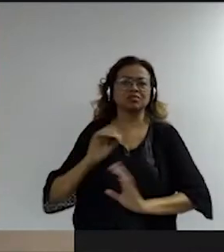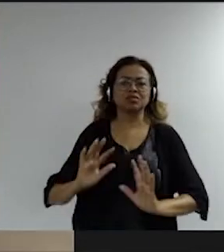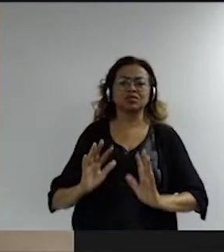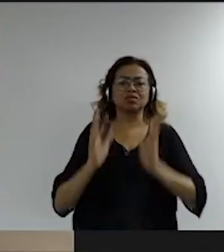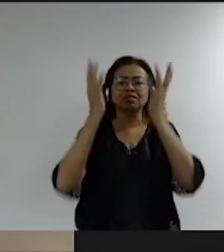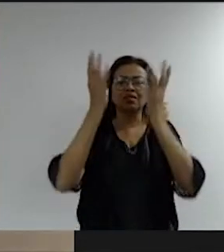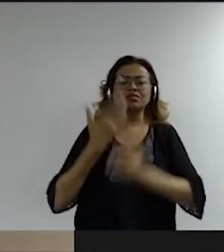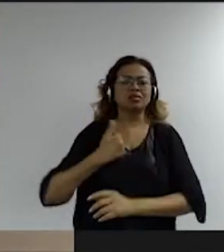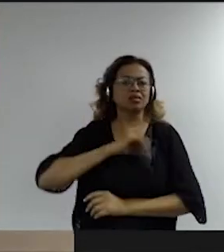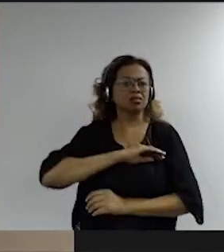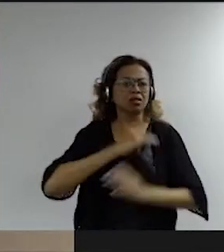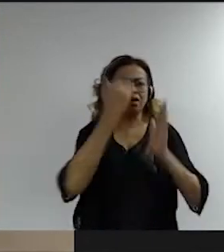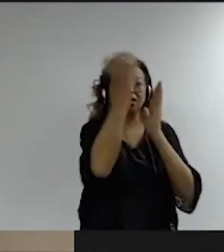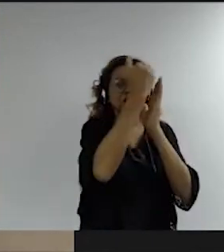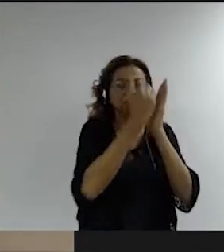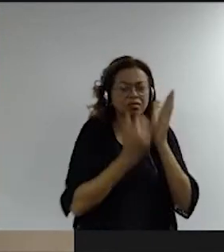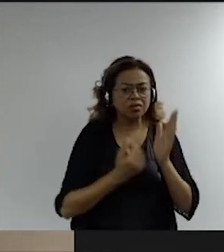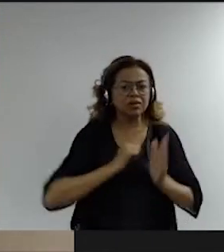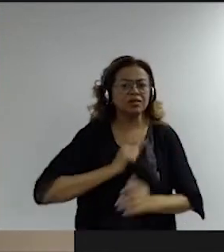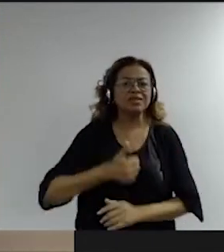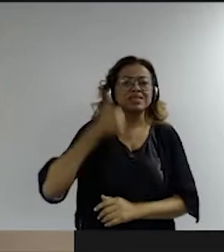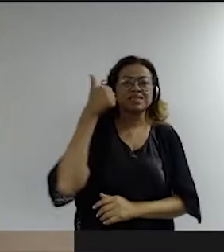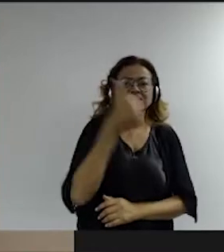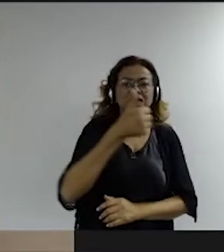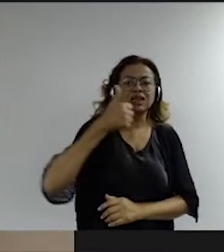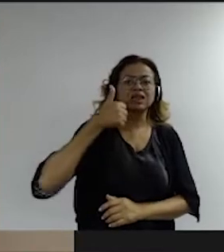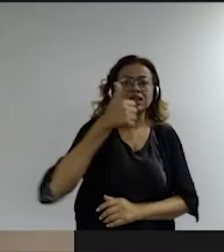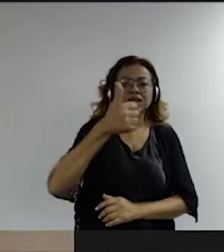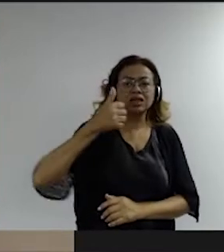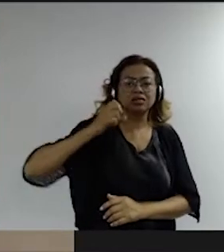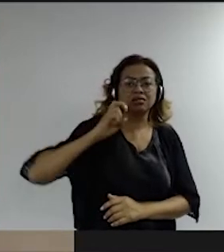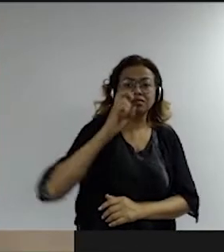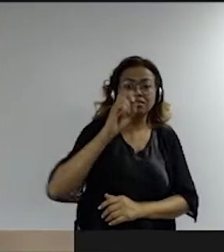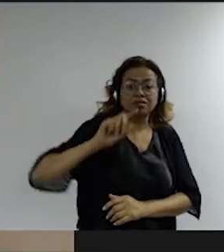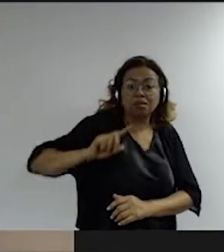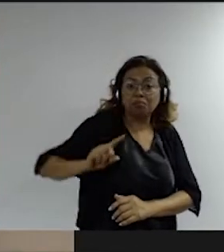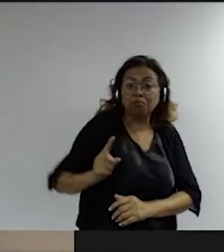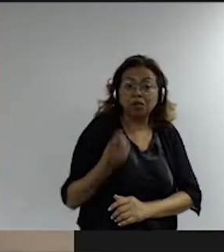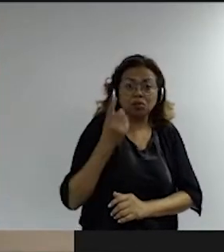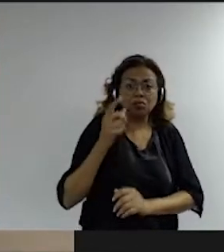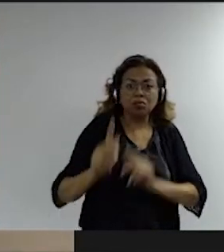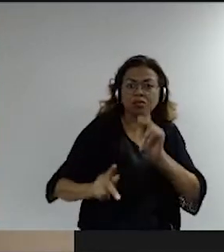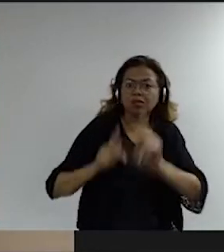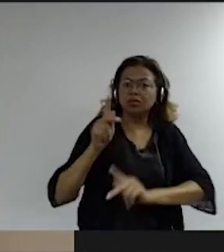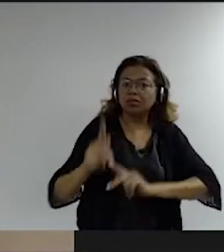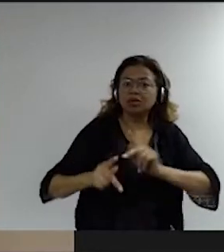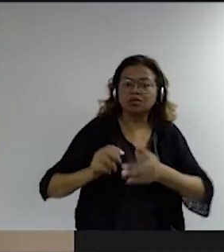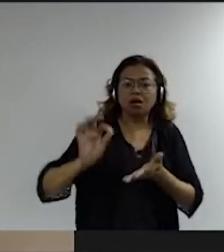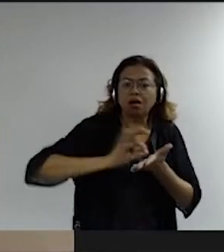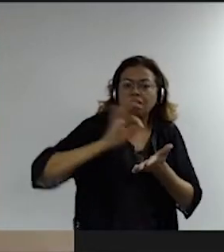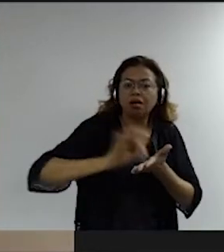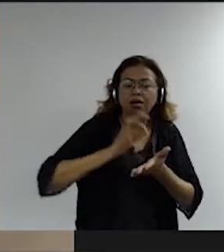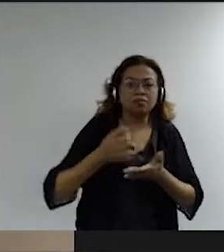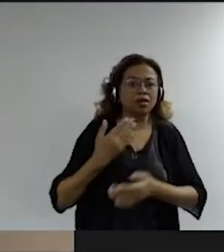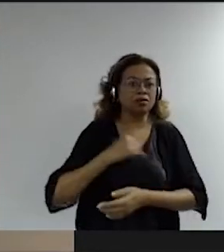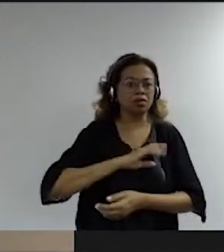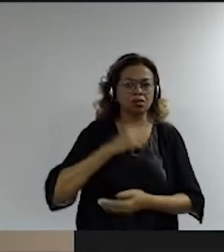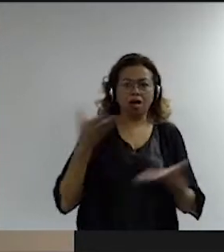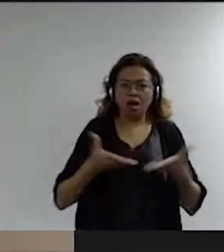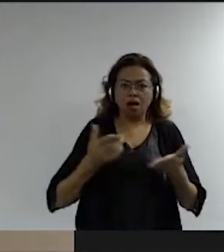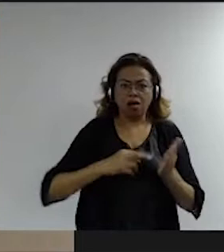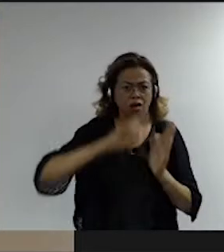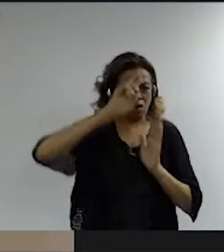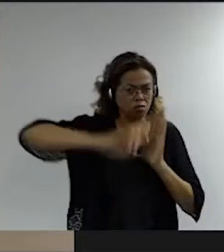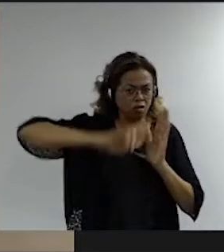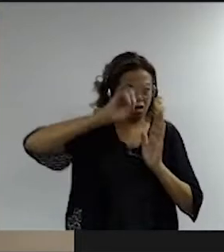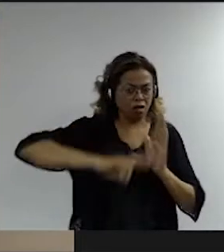Nós ganhamos escala, nós tivemos 115 mil inscritos, nós ganhamos relevância. Eu acabei de ler o relatório